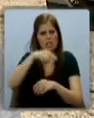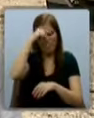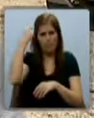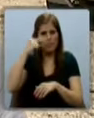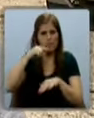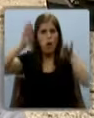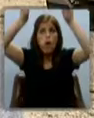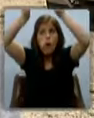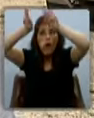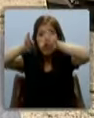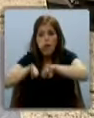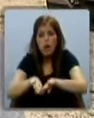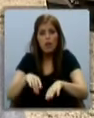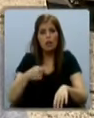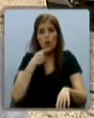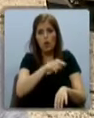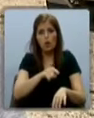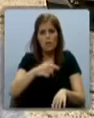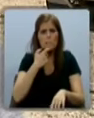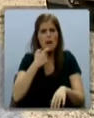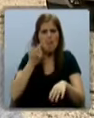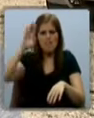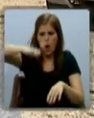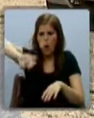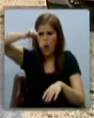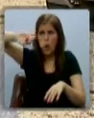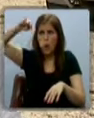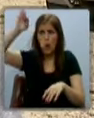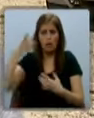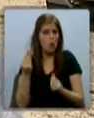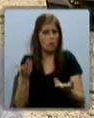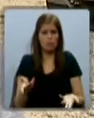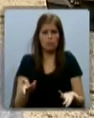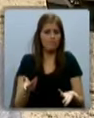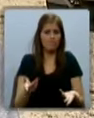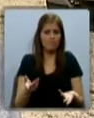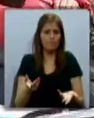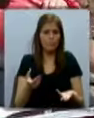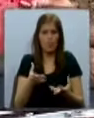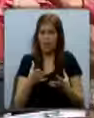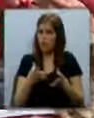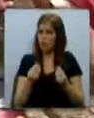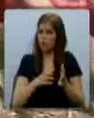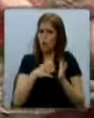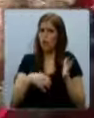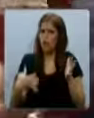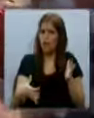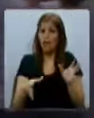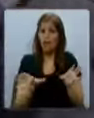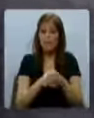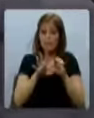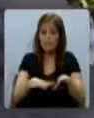leito do rio, com muita rocha, e é uma tarefa complicada. As equipas de